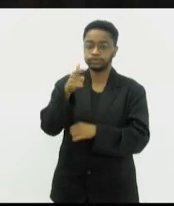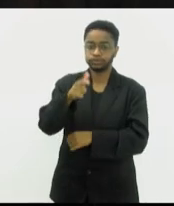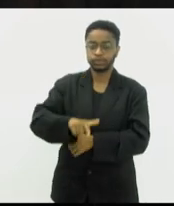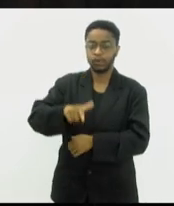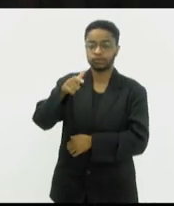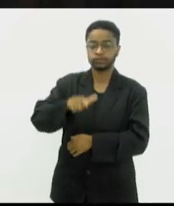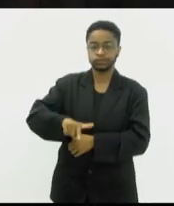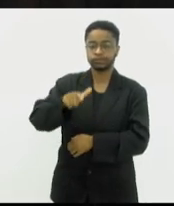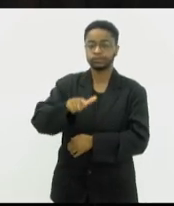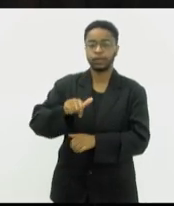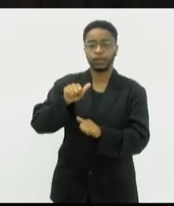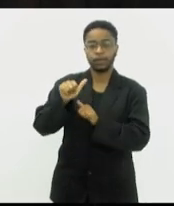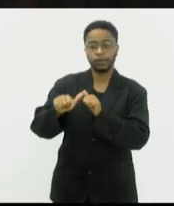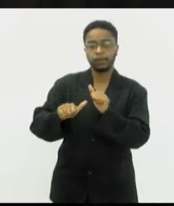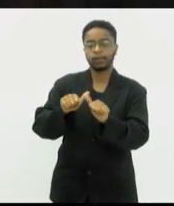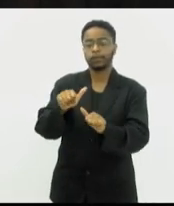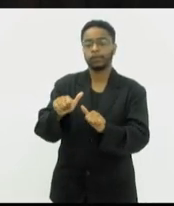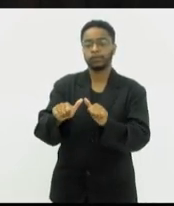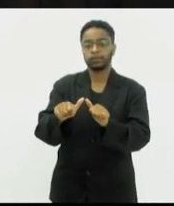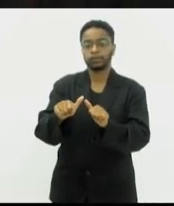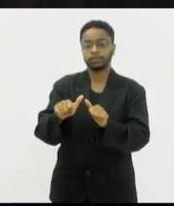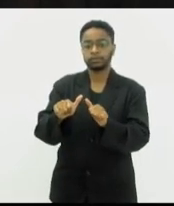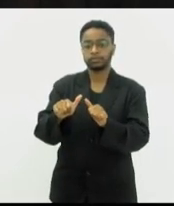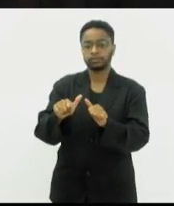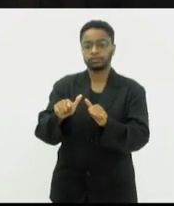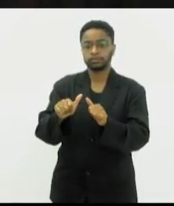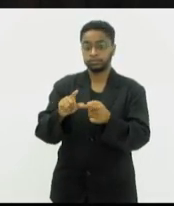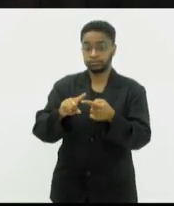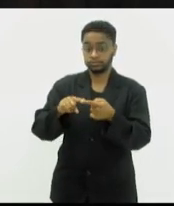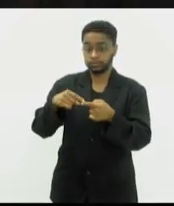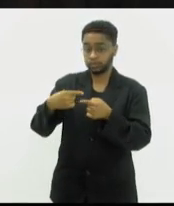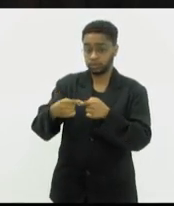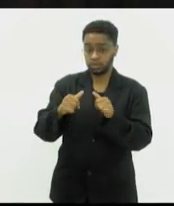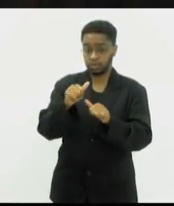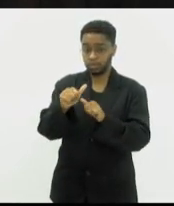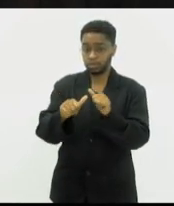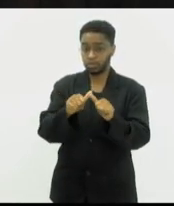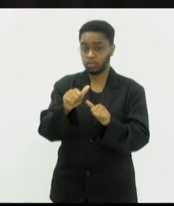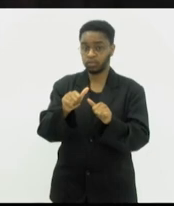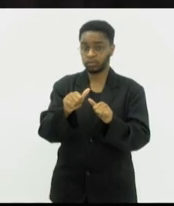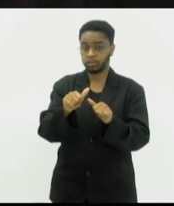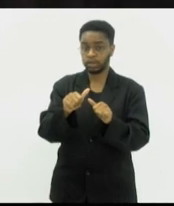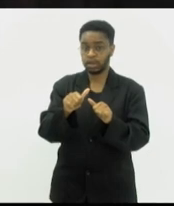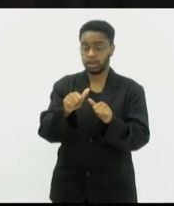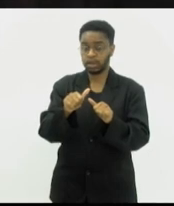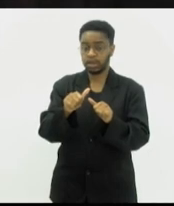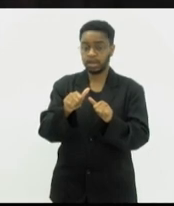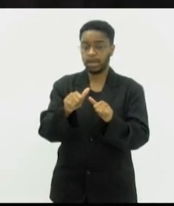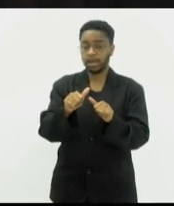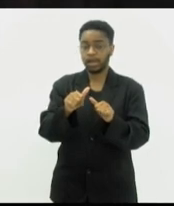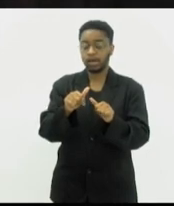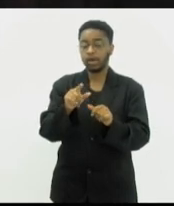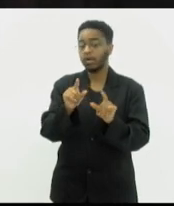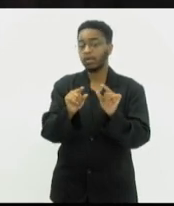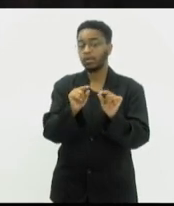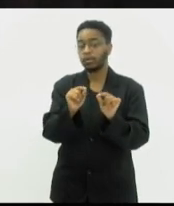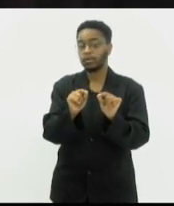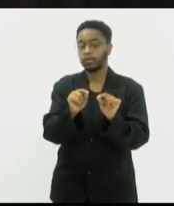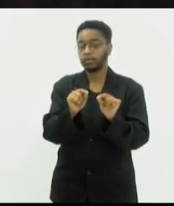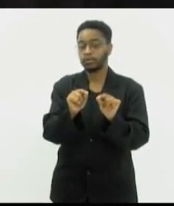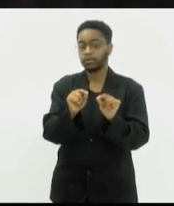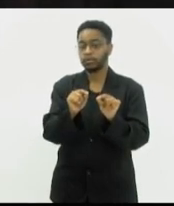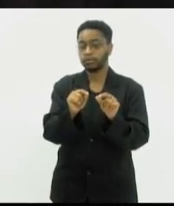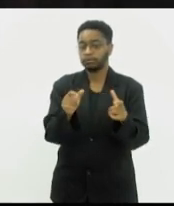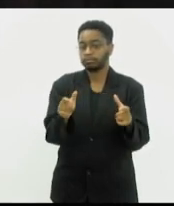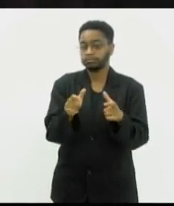mais se transforma, depois de se transformar num anão diplomático, se transforma num